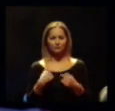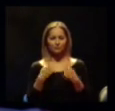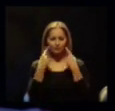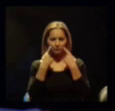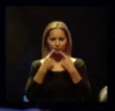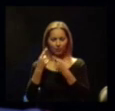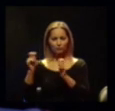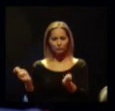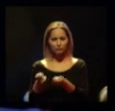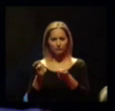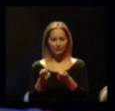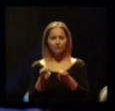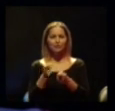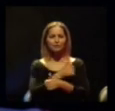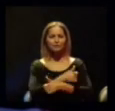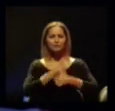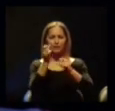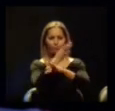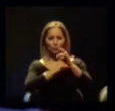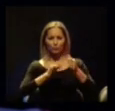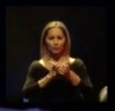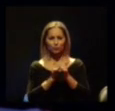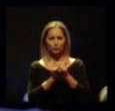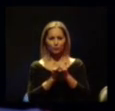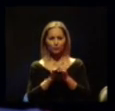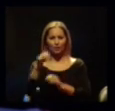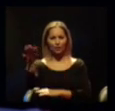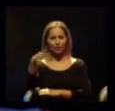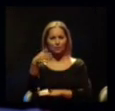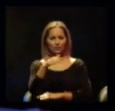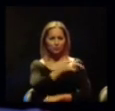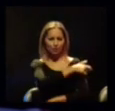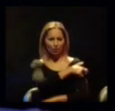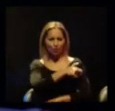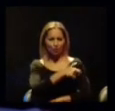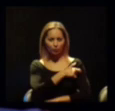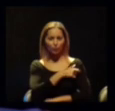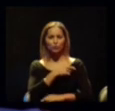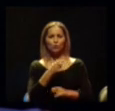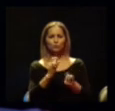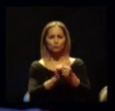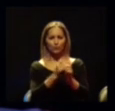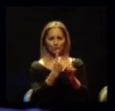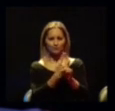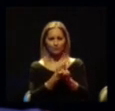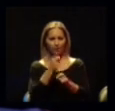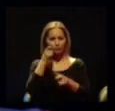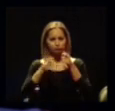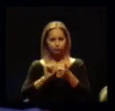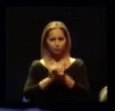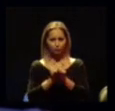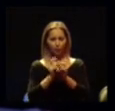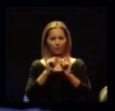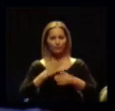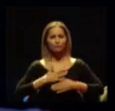sponsors da Cidade Europeia do Desporto, embaixadores das modalidades desportivas, atletas e